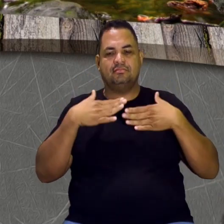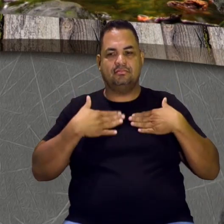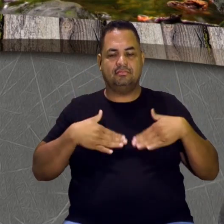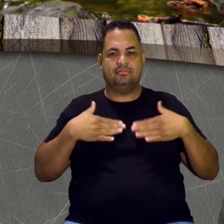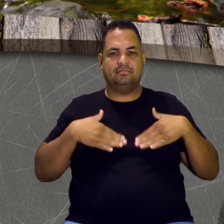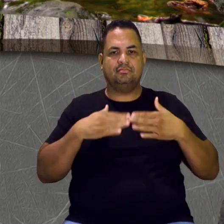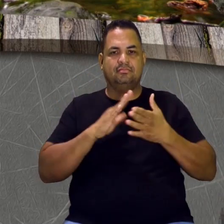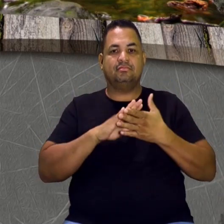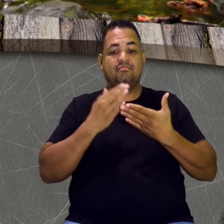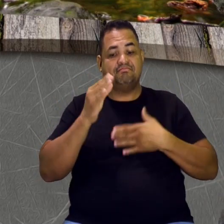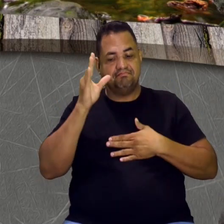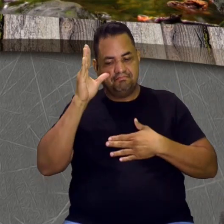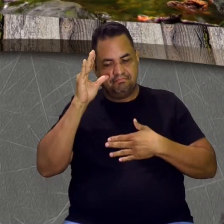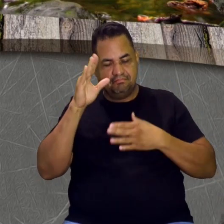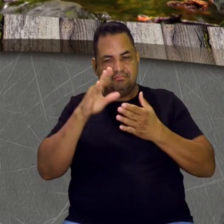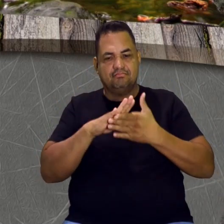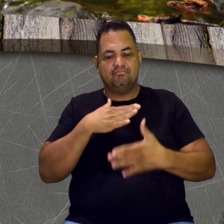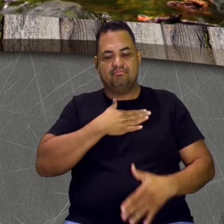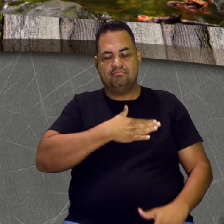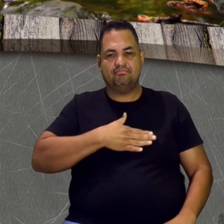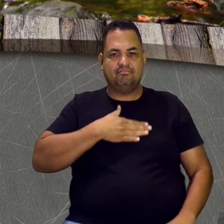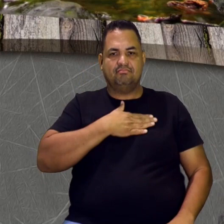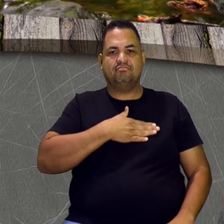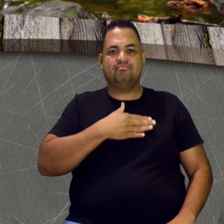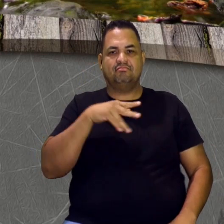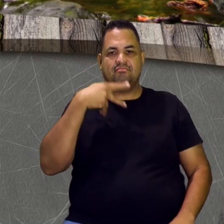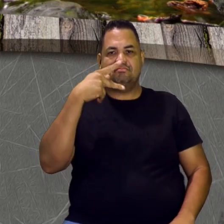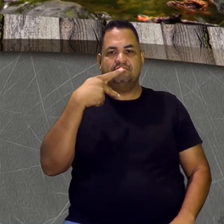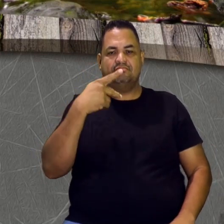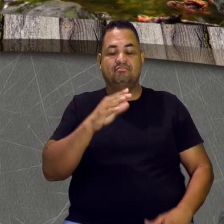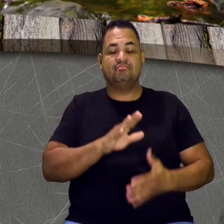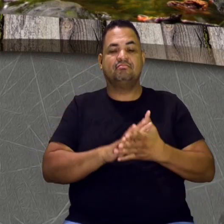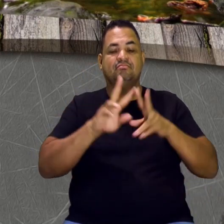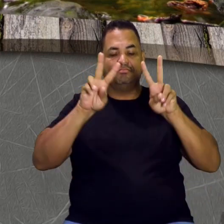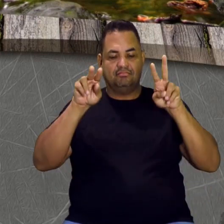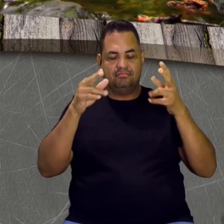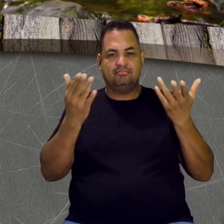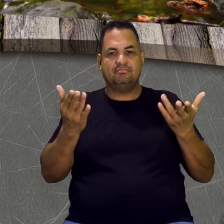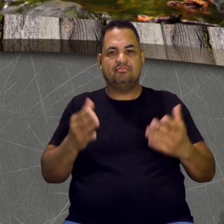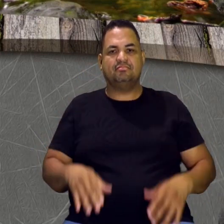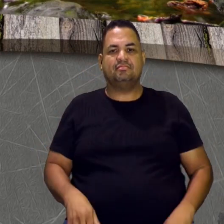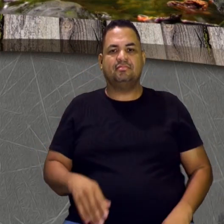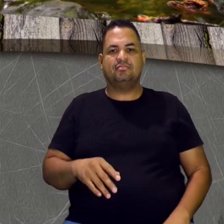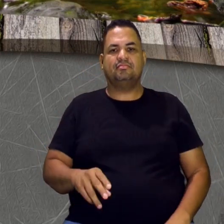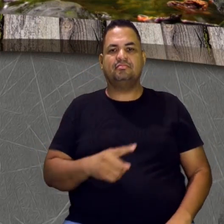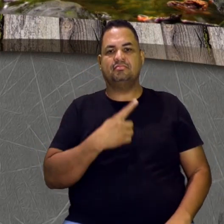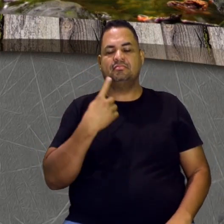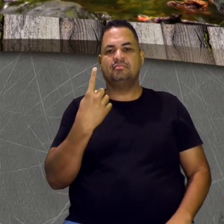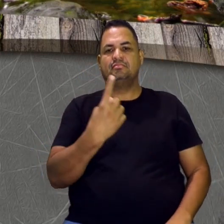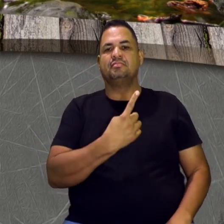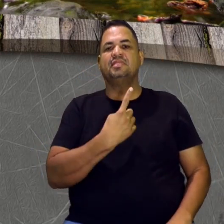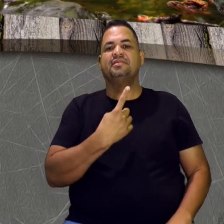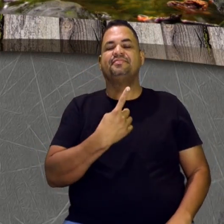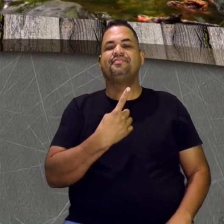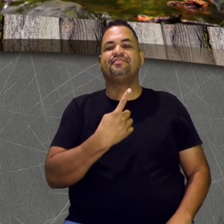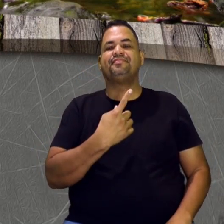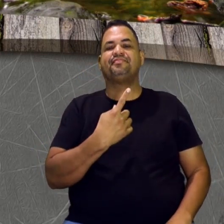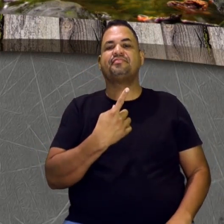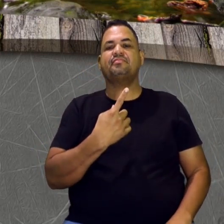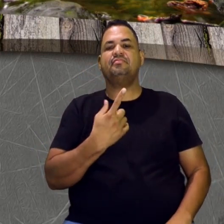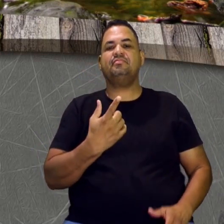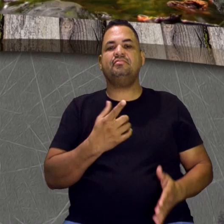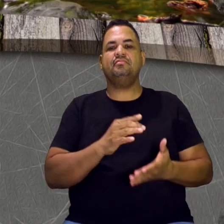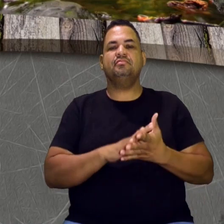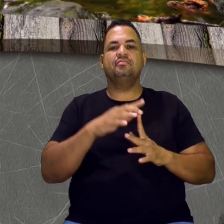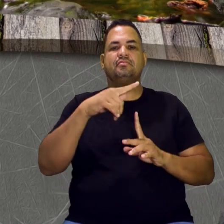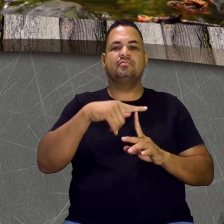tranquilo e muito interessante, né? Eu gosto muito de falar sobre esse assunto. Tá? Nós viemos falando aí sobre a questão